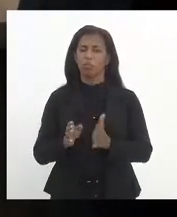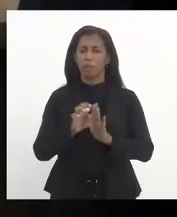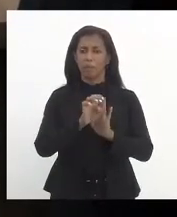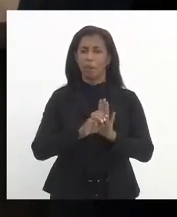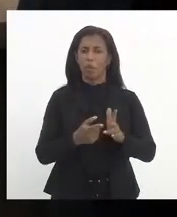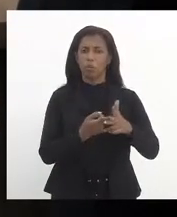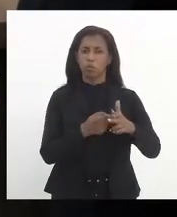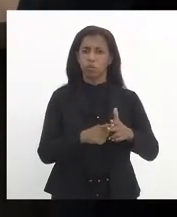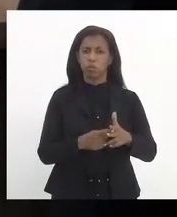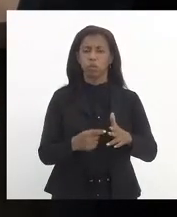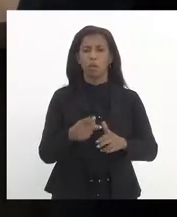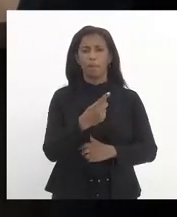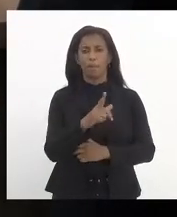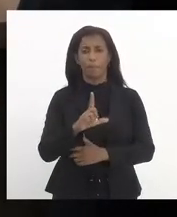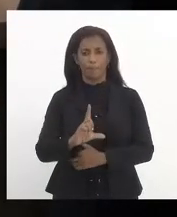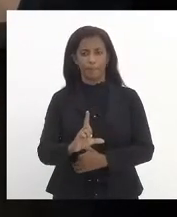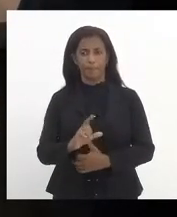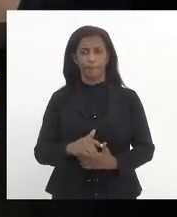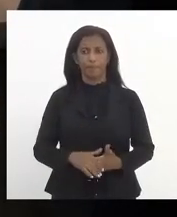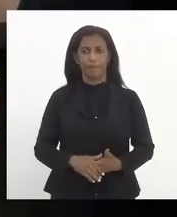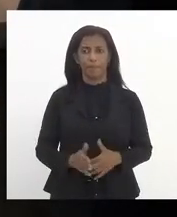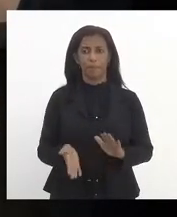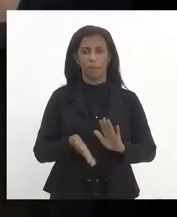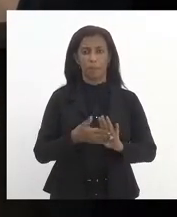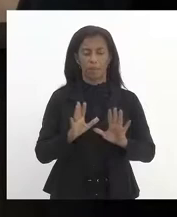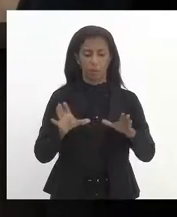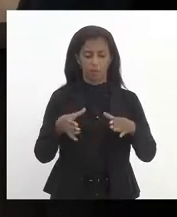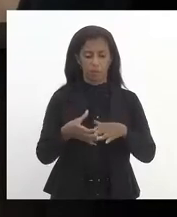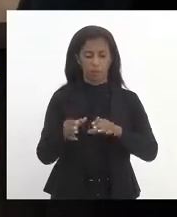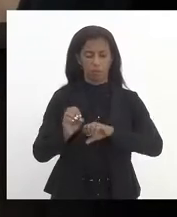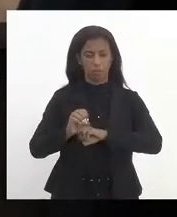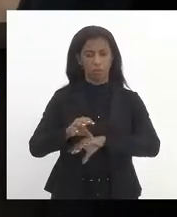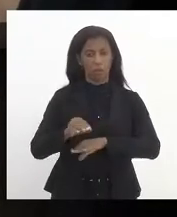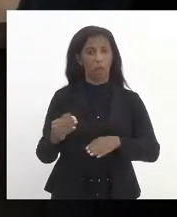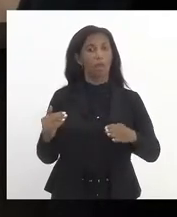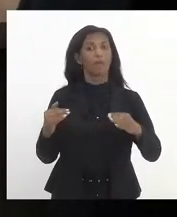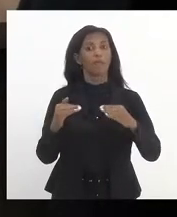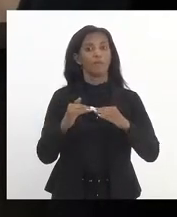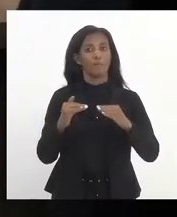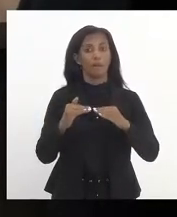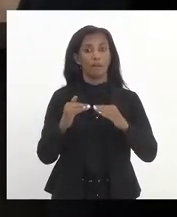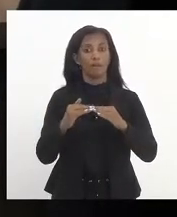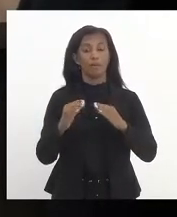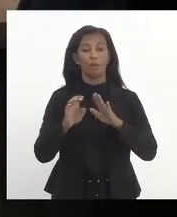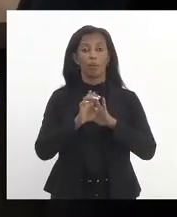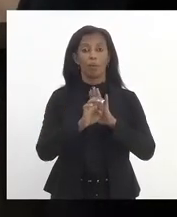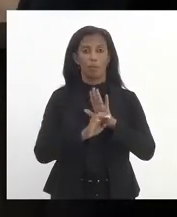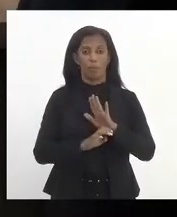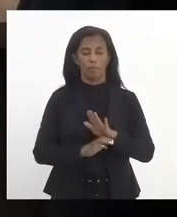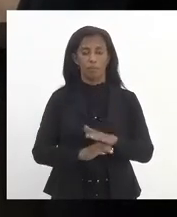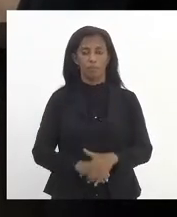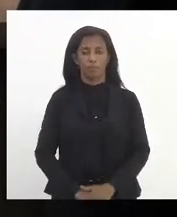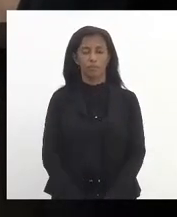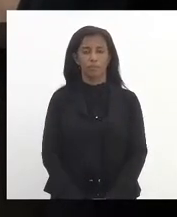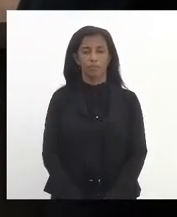aperfeiçoar o projeto, então, o parecer da Comissão de Educação é favorável com emendas.